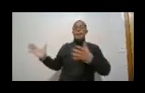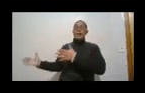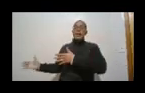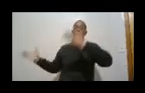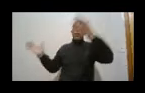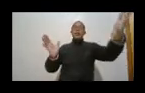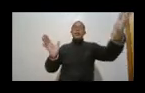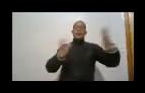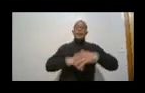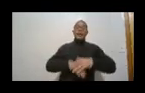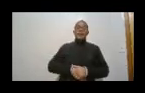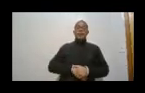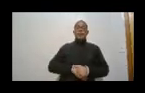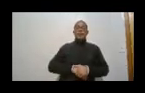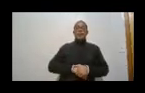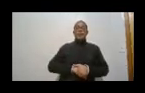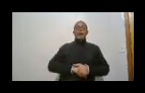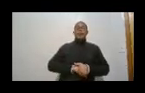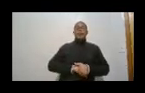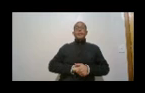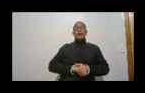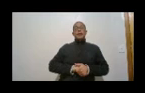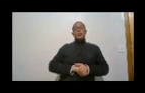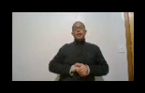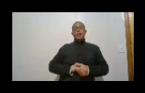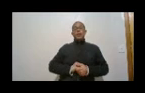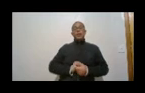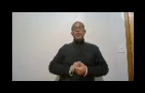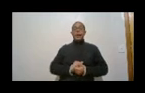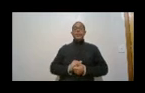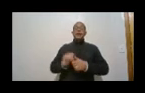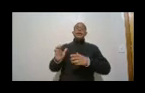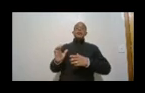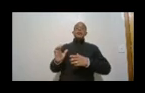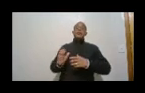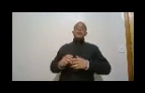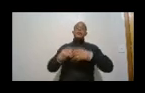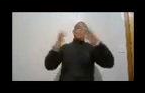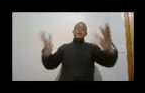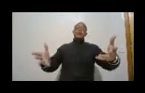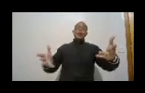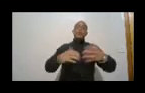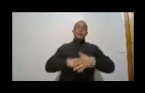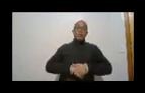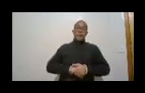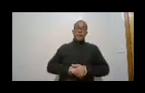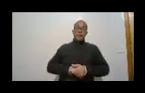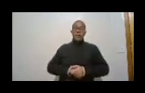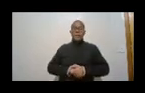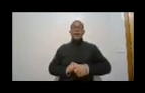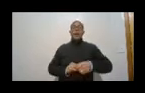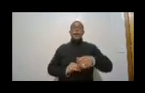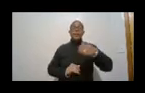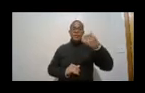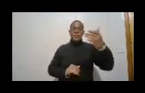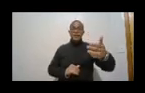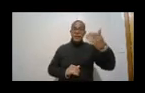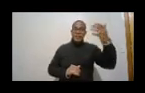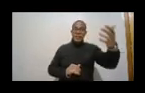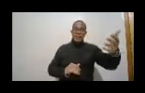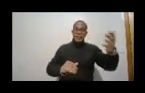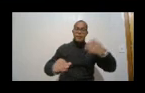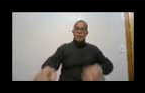Ela vai perder a corrida para aquele receptor meu, para aquele mediador químico meu interno. Então, consequentemente, eu não vou ter o efeito. Então, eu